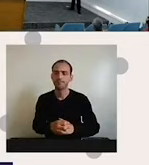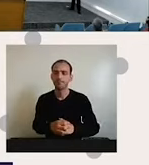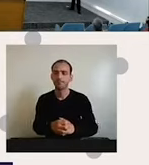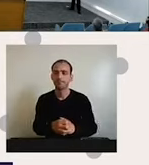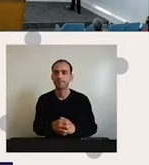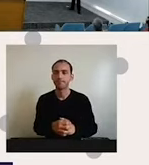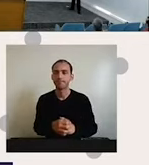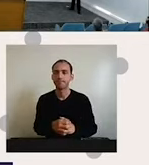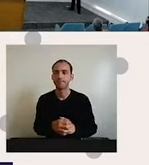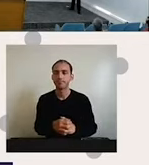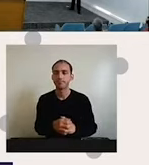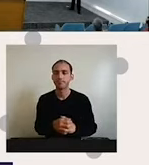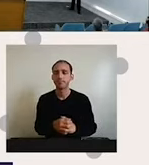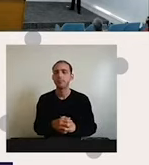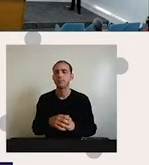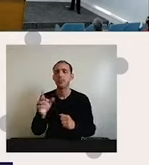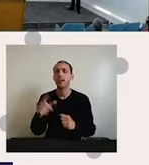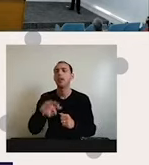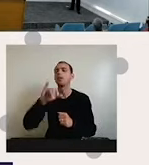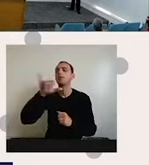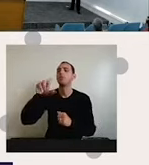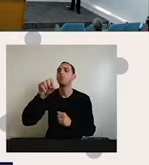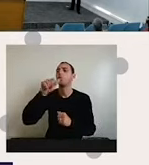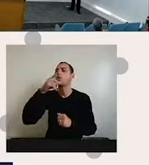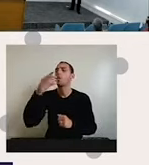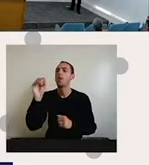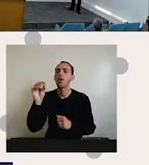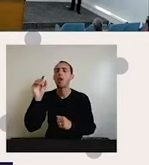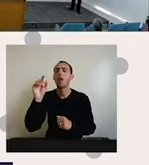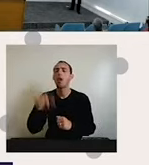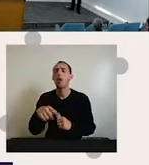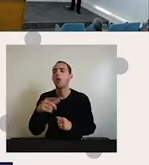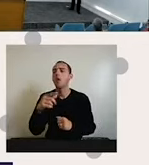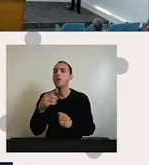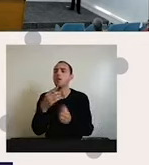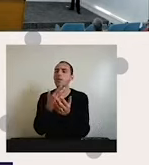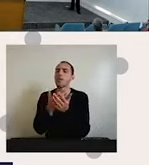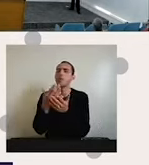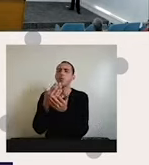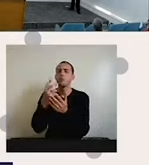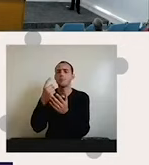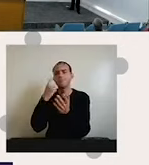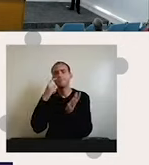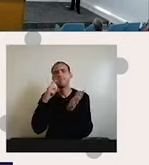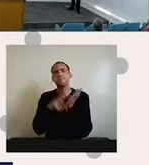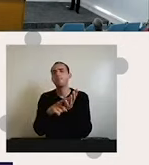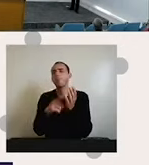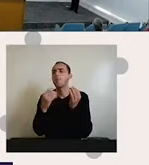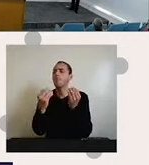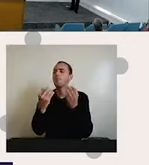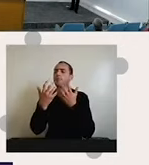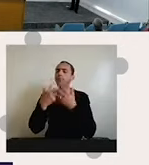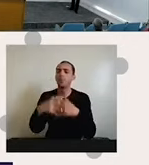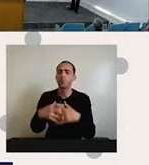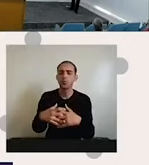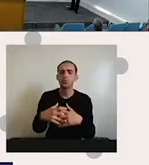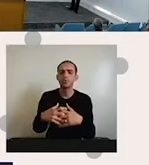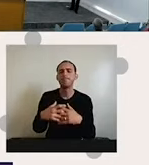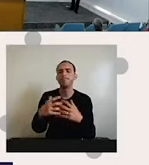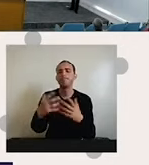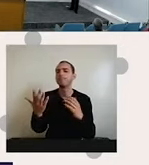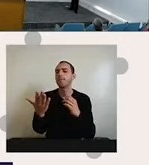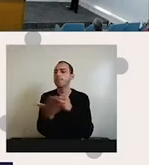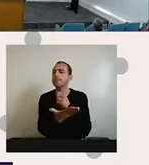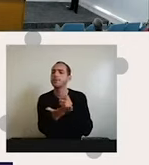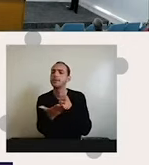na lista B do Decreto 3048, e eu, perito, vou definir ali, conforme a história que aquele trabalhador me contar, os elementos que ele me